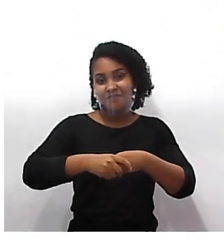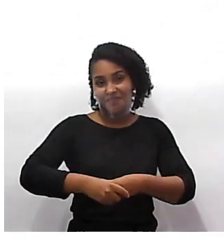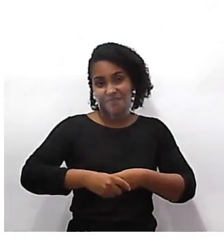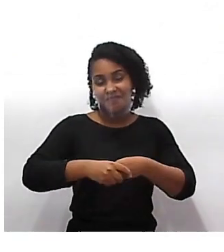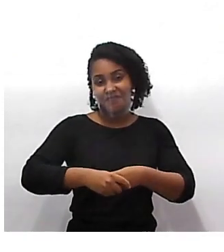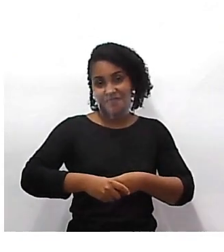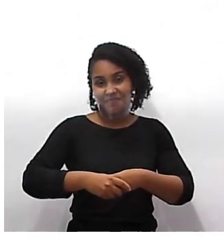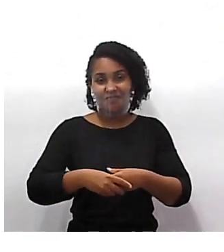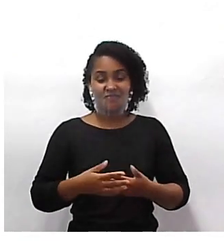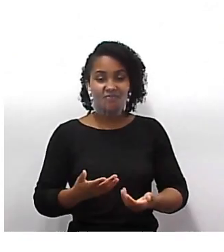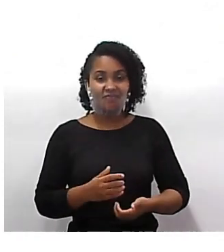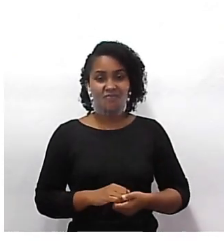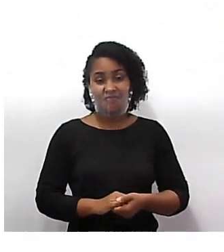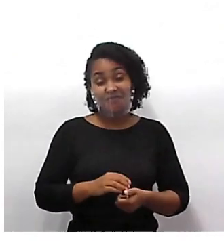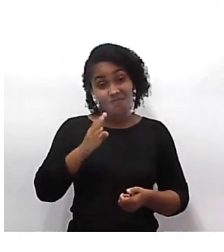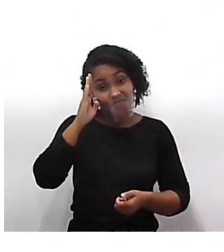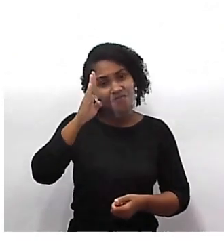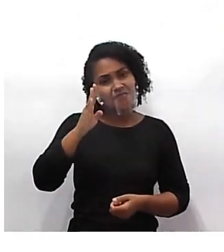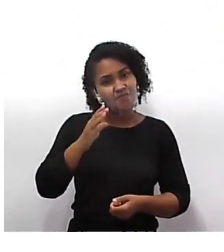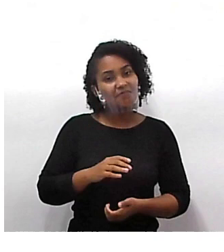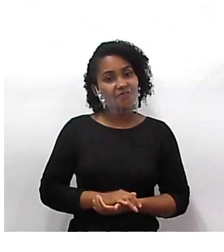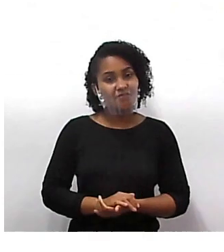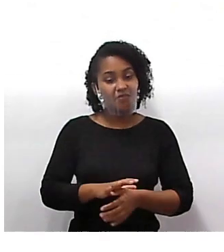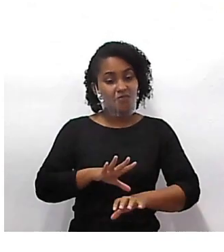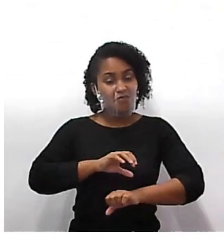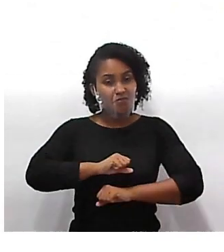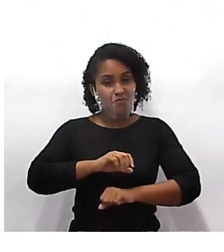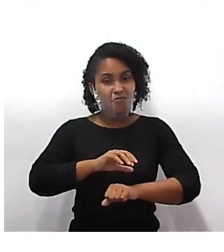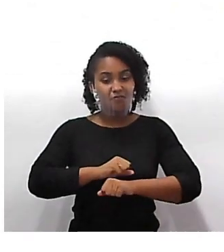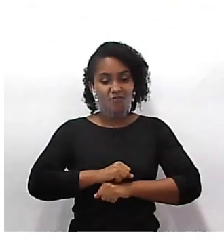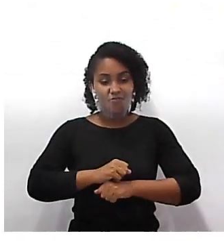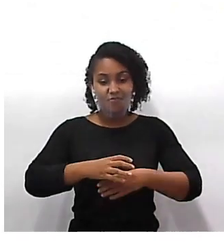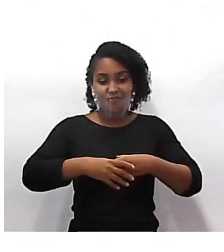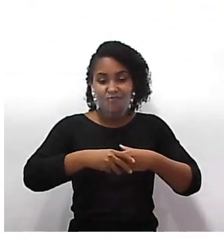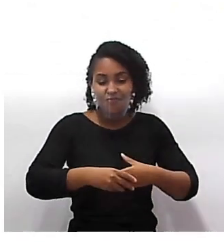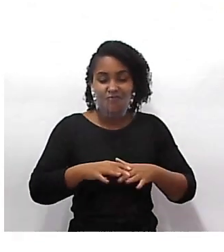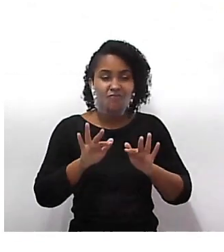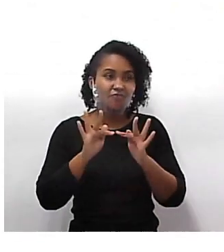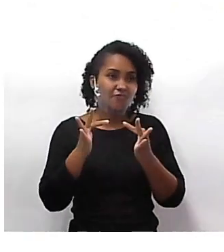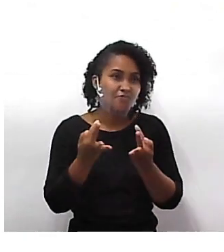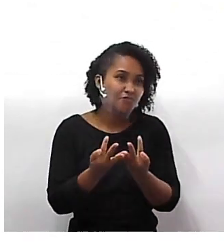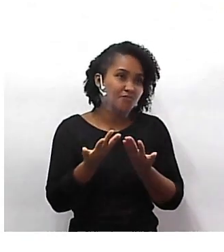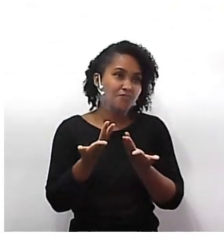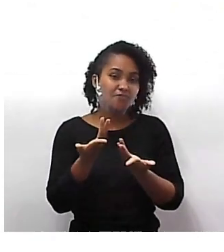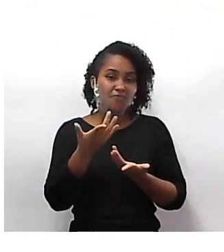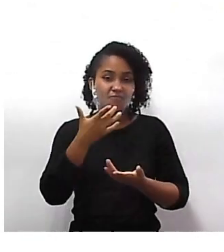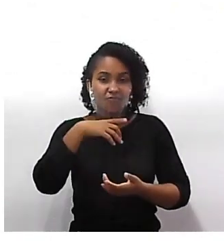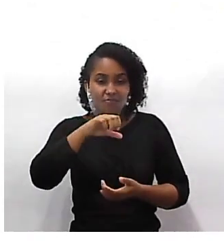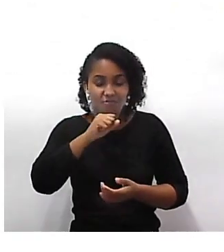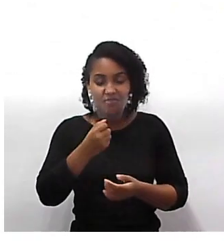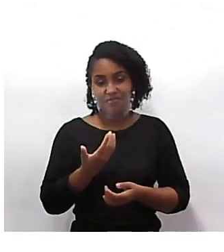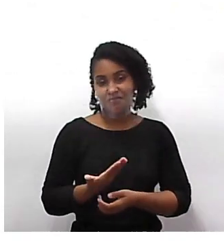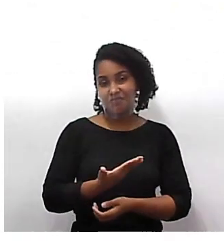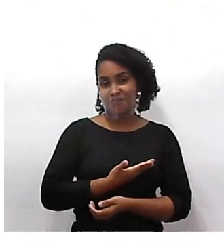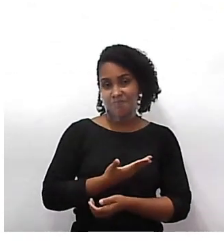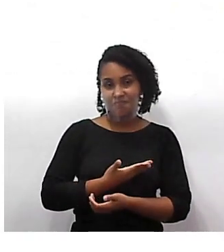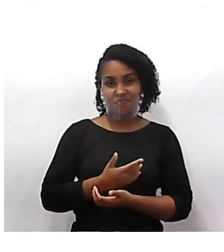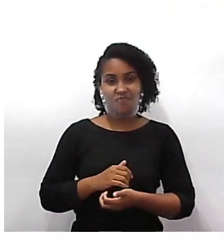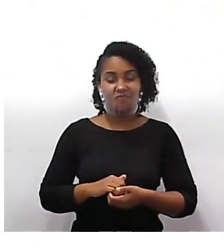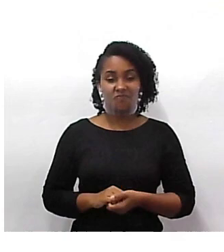seu colega, é a principal forma de contágio. Toque de mão com o seu familiar, seu pai, sua mãe, um amigo.